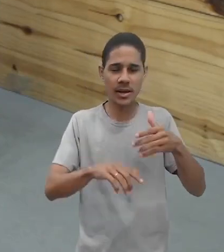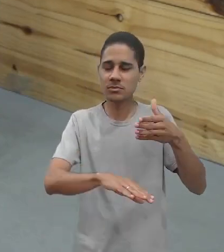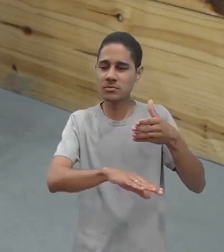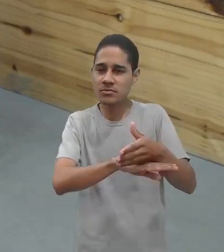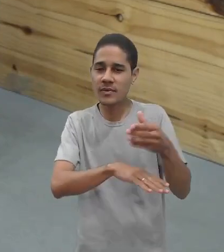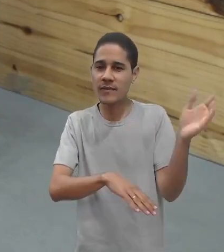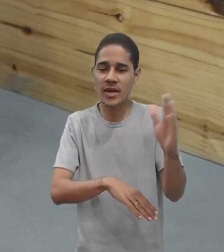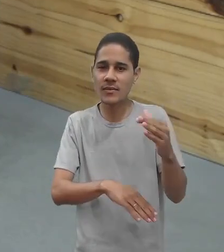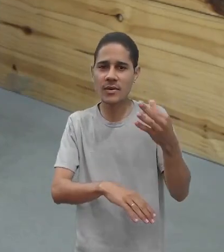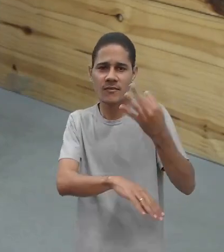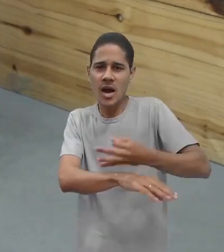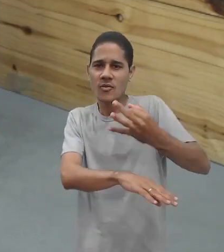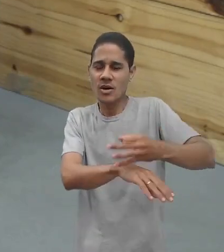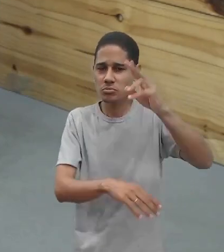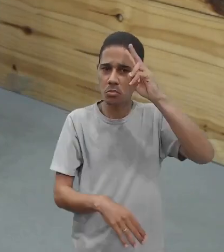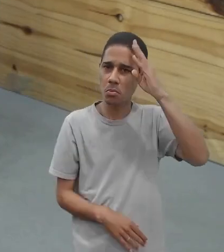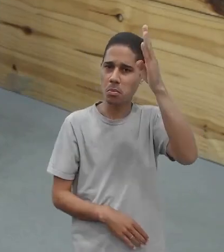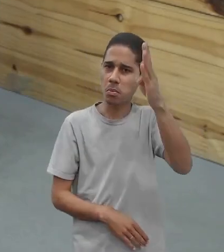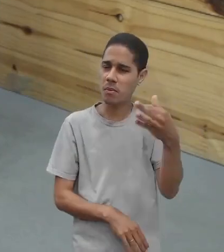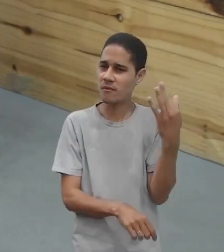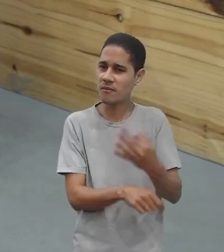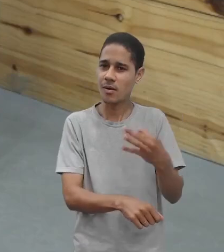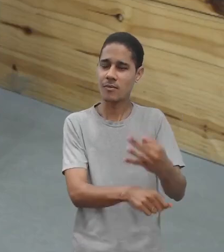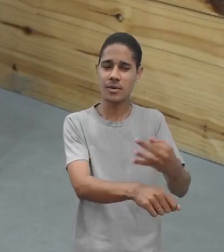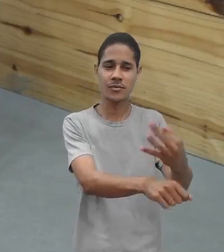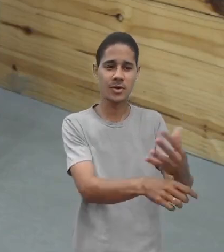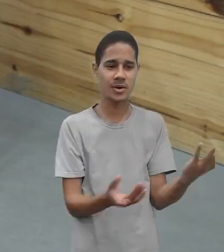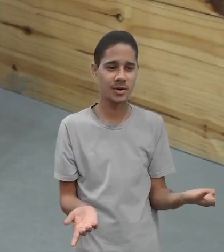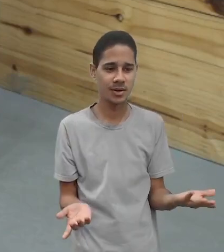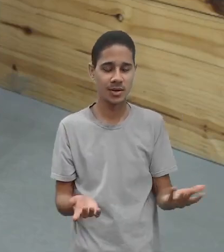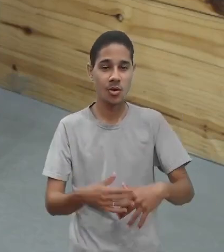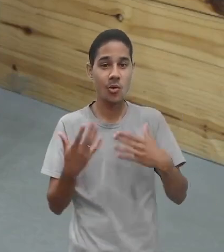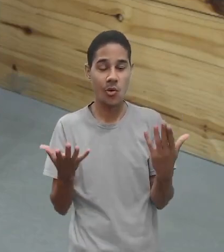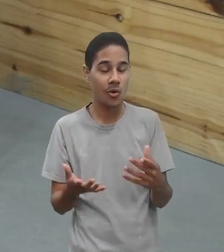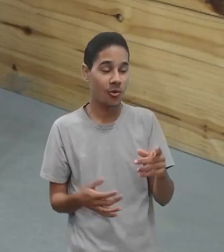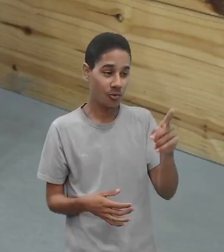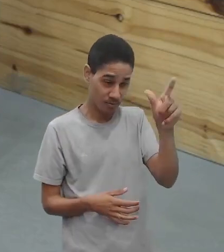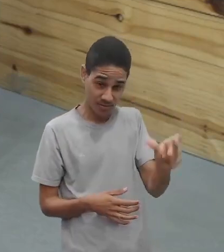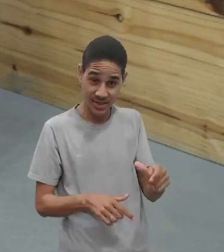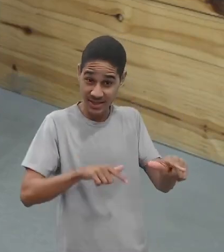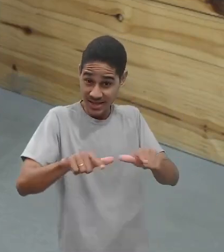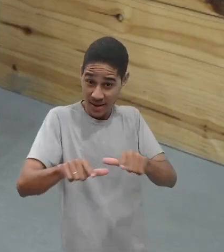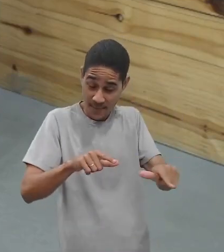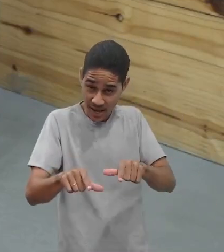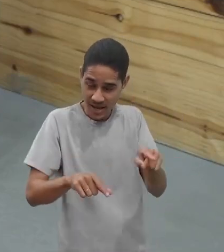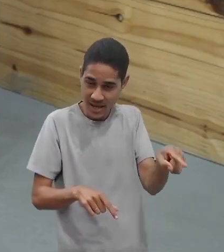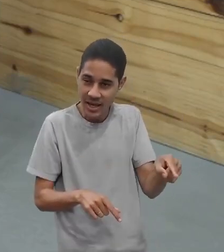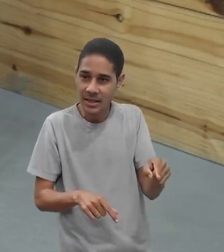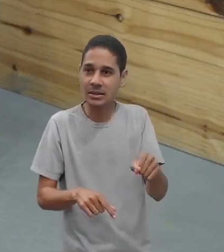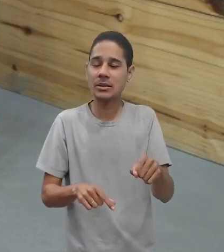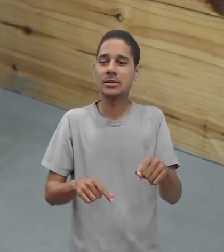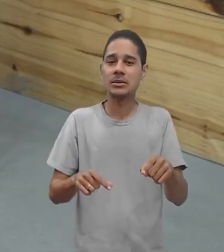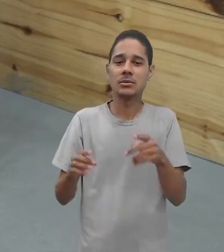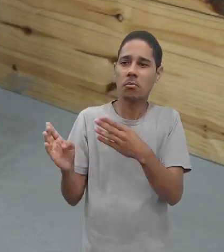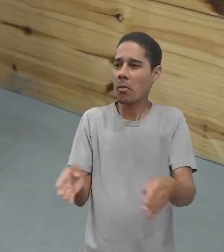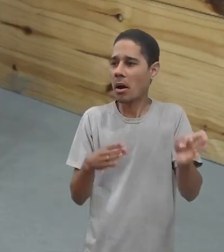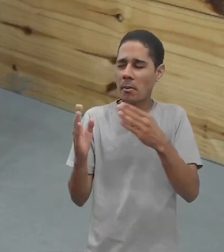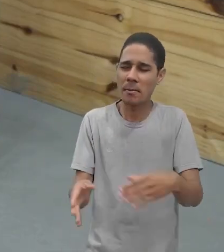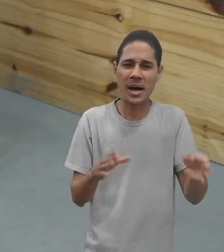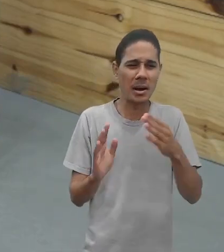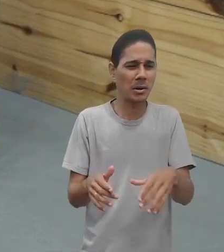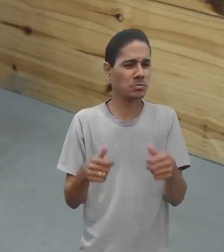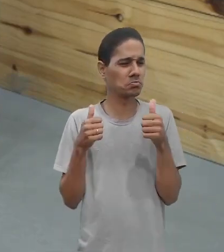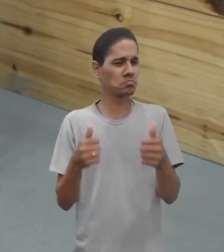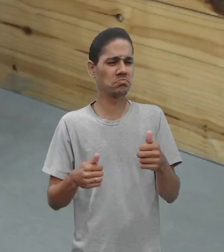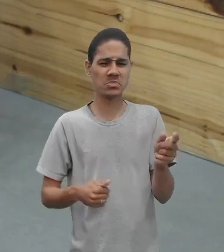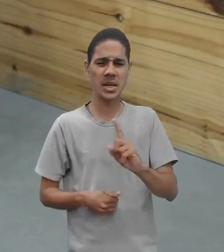segundas-feiras. O funcionário tem problema na produção, no desempenho da atividade.